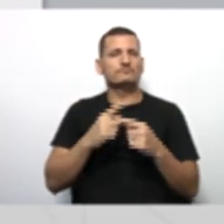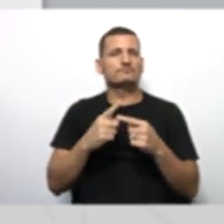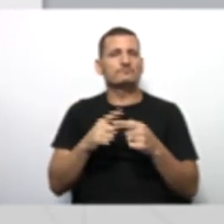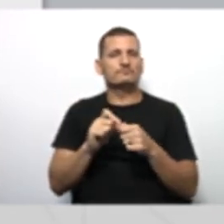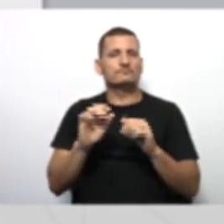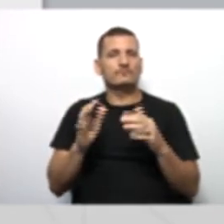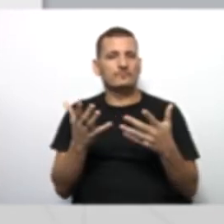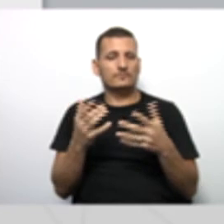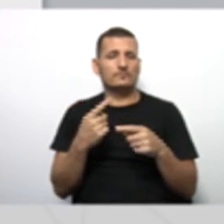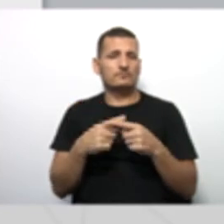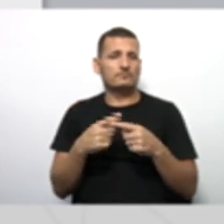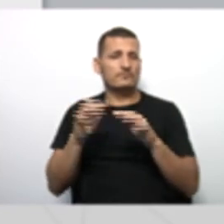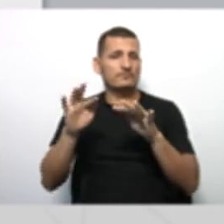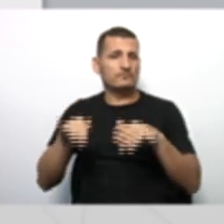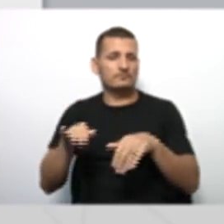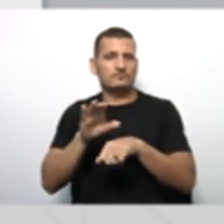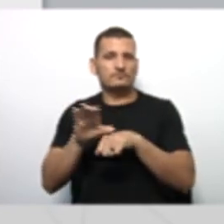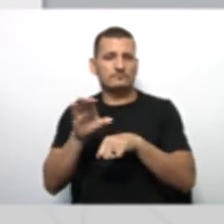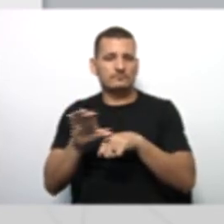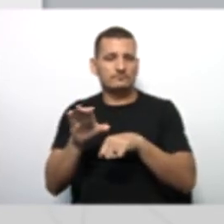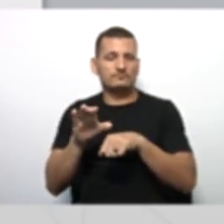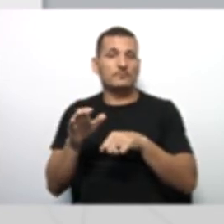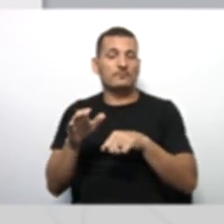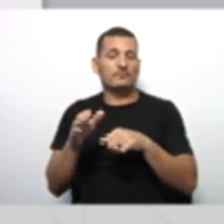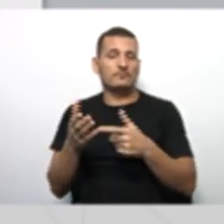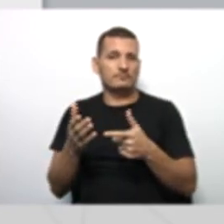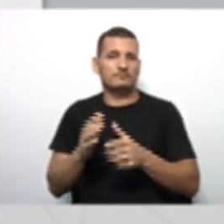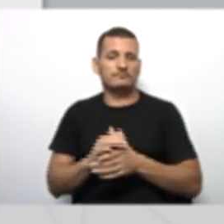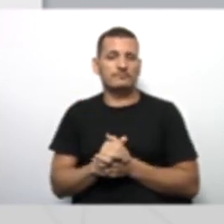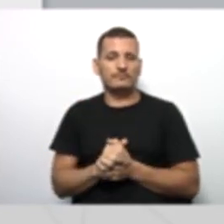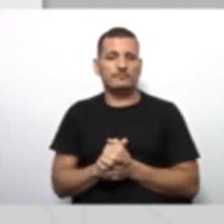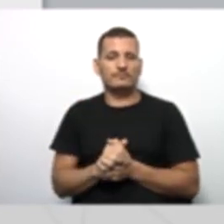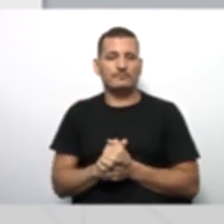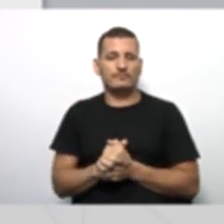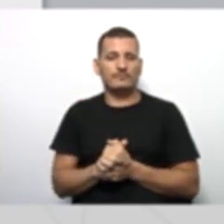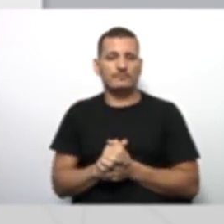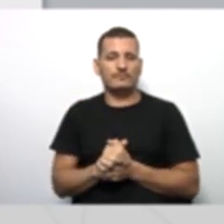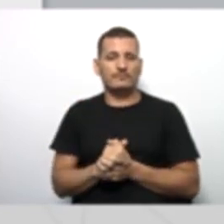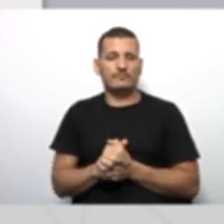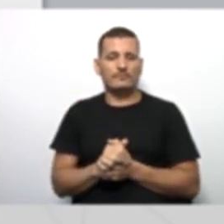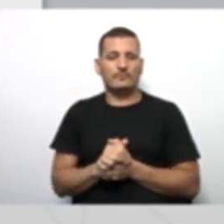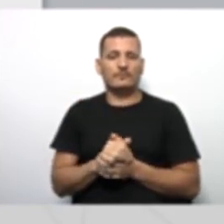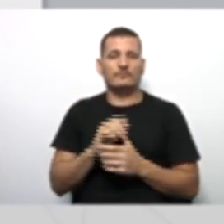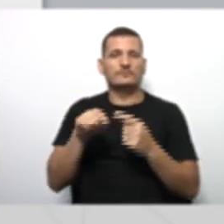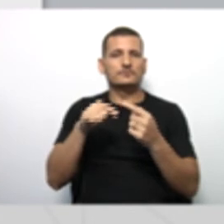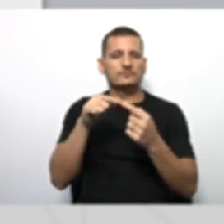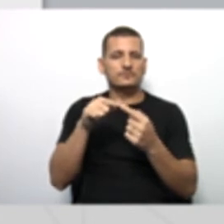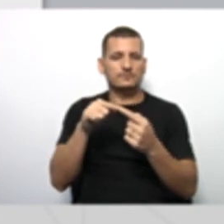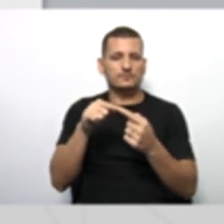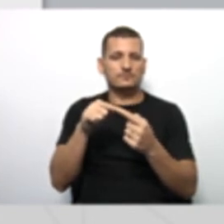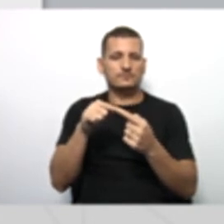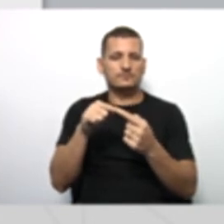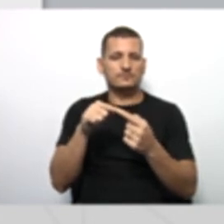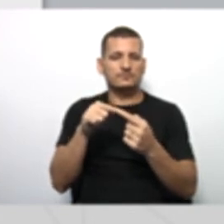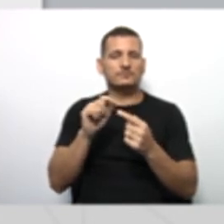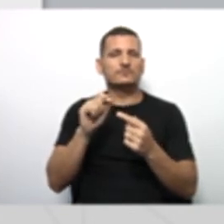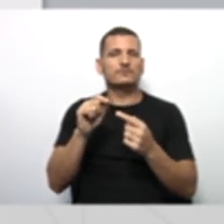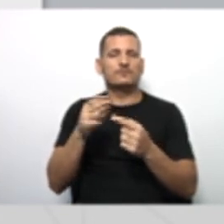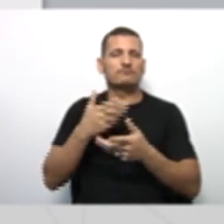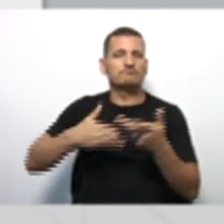objetivos que vocês têm que fazer, tá? Bora mostrar aqui o instrumental. A gente tem nesse campo aqui a justificativa,